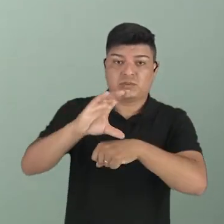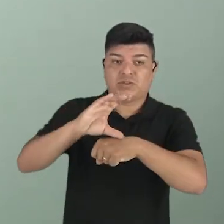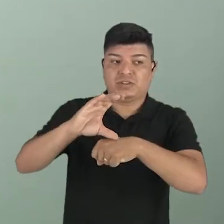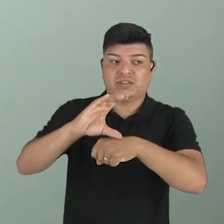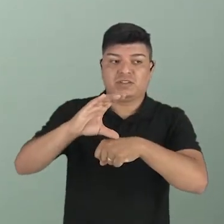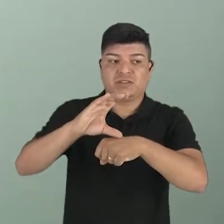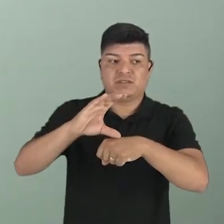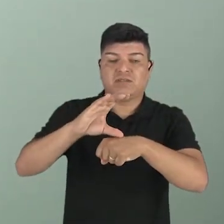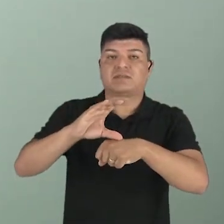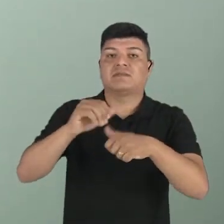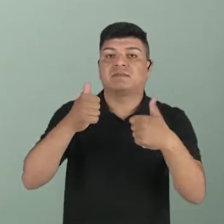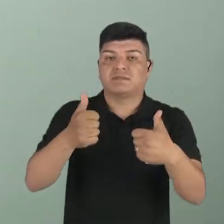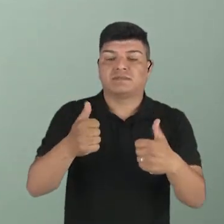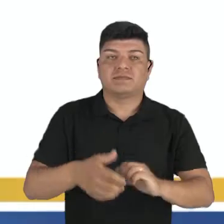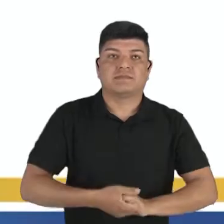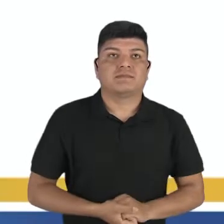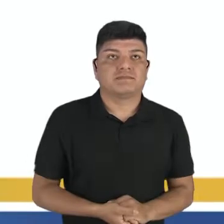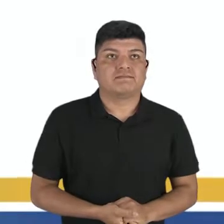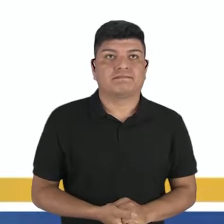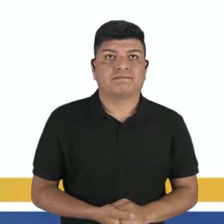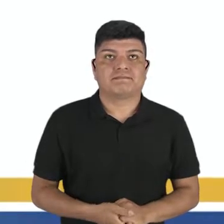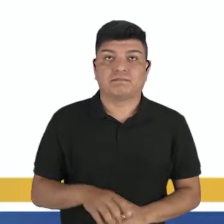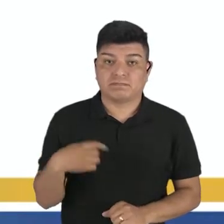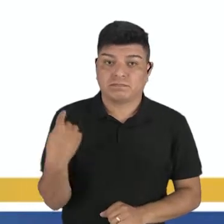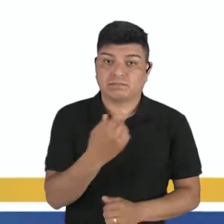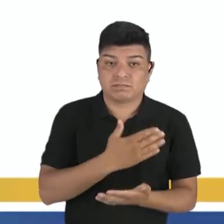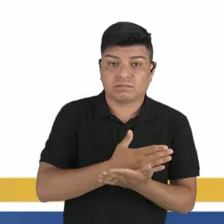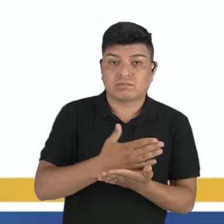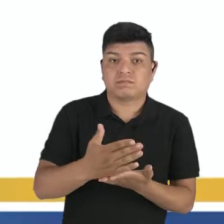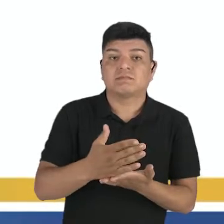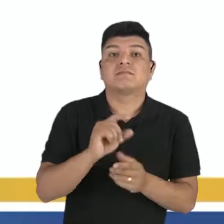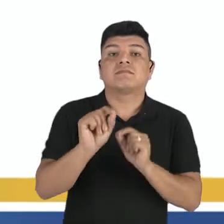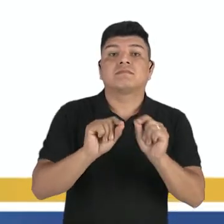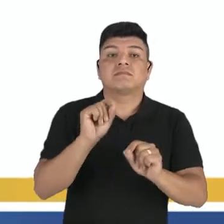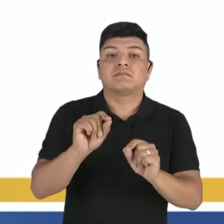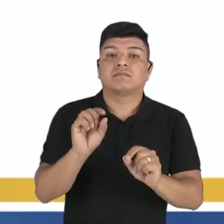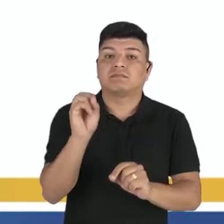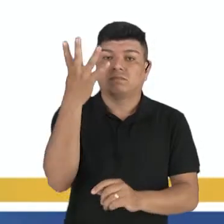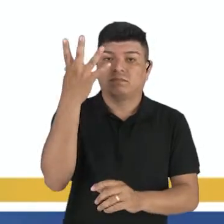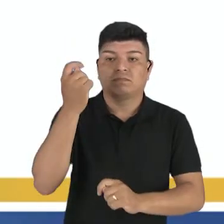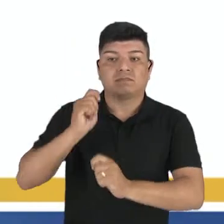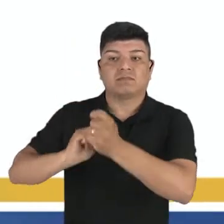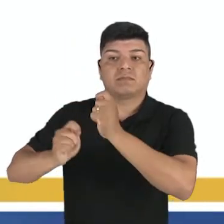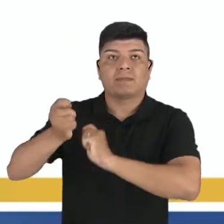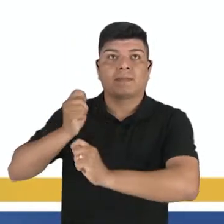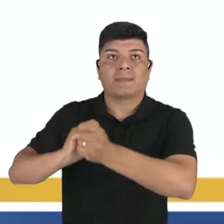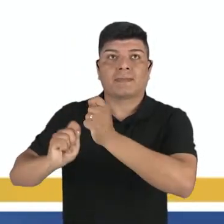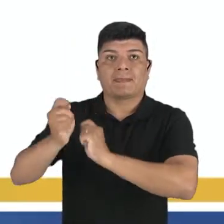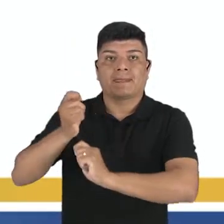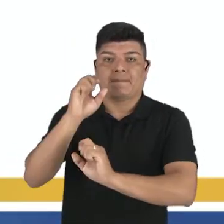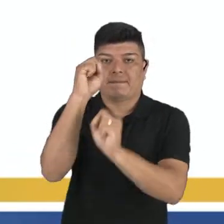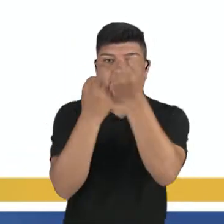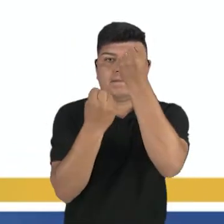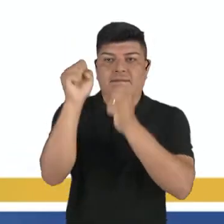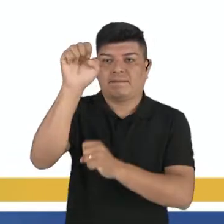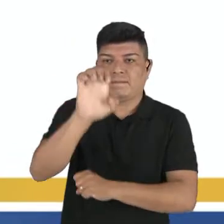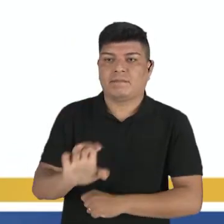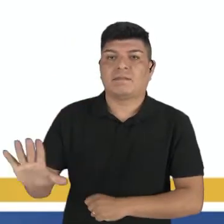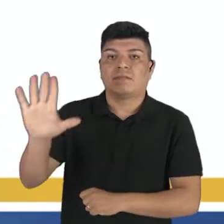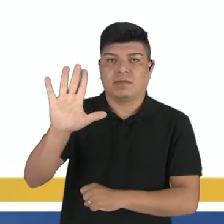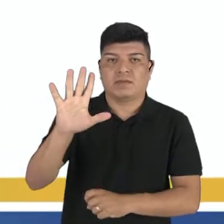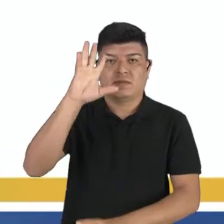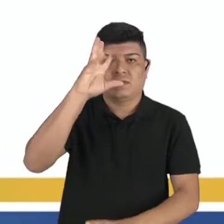ok? Preparados? Vamos lá! Nós vamos começando falando aí sobre os impactos econômicos da industrialização na